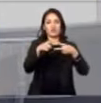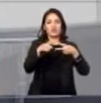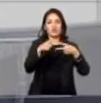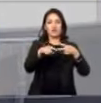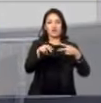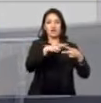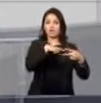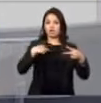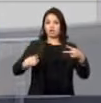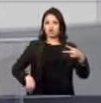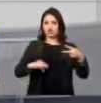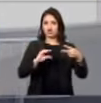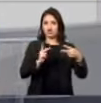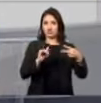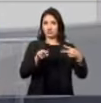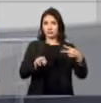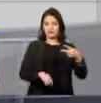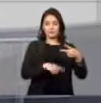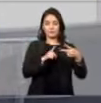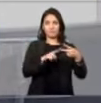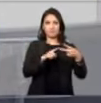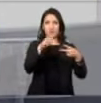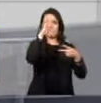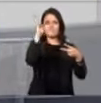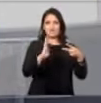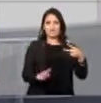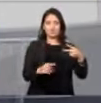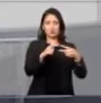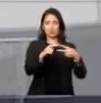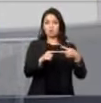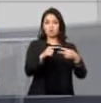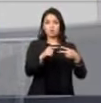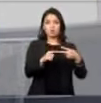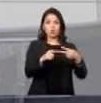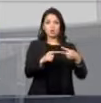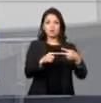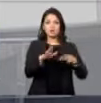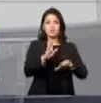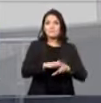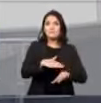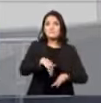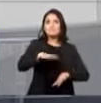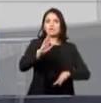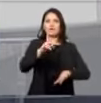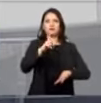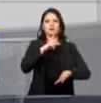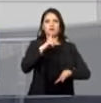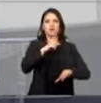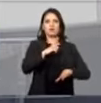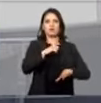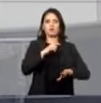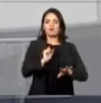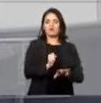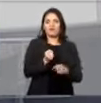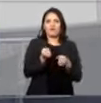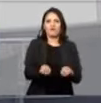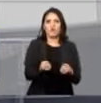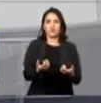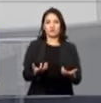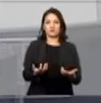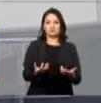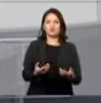Brasil. Isso está no relatório da Pricewaterhouse. Então, não